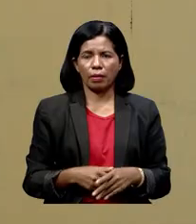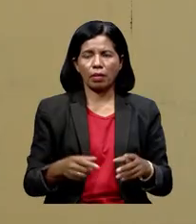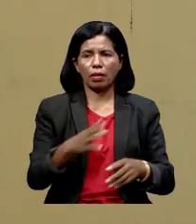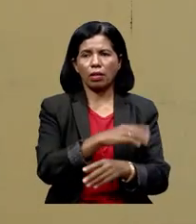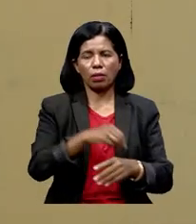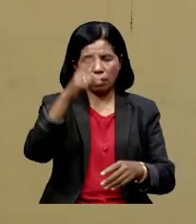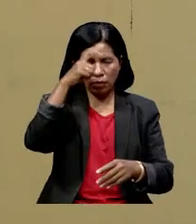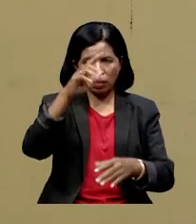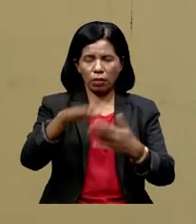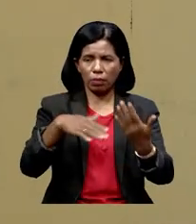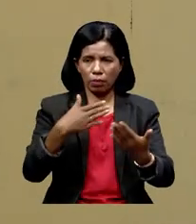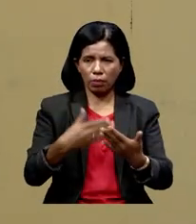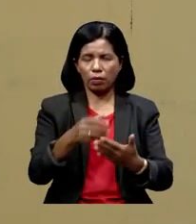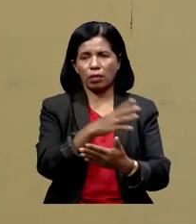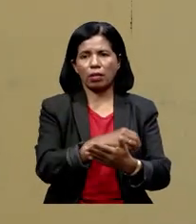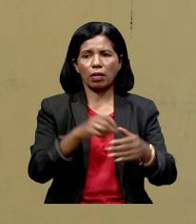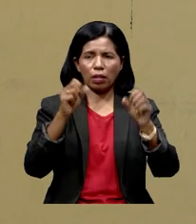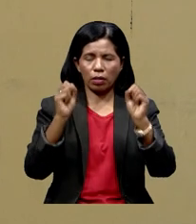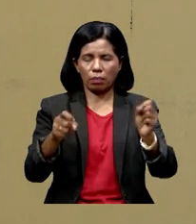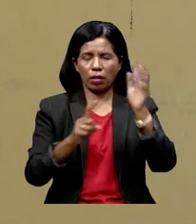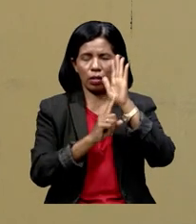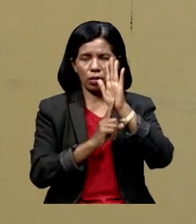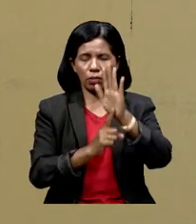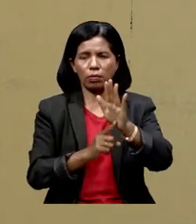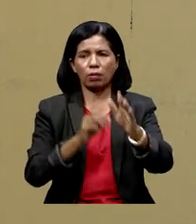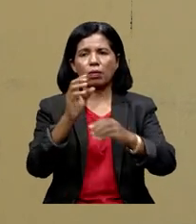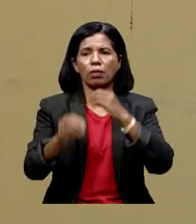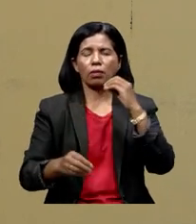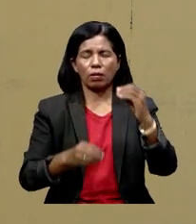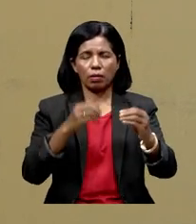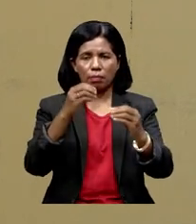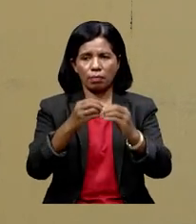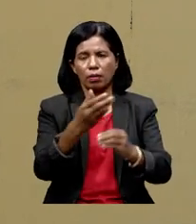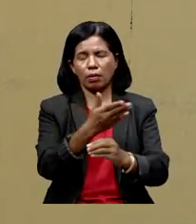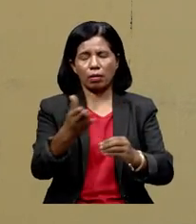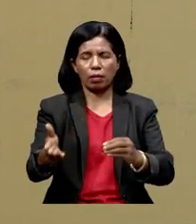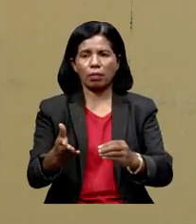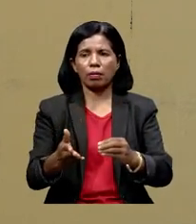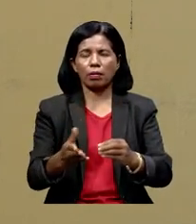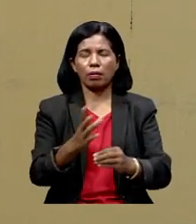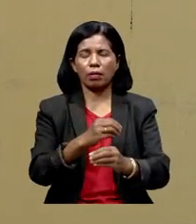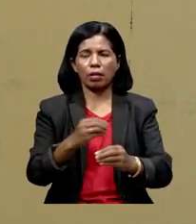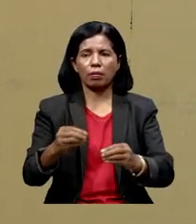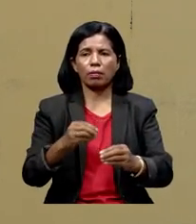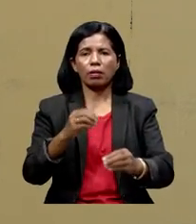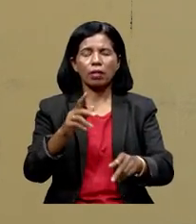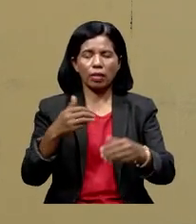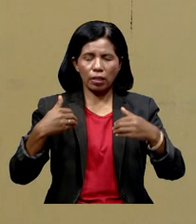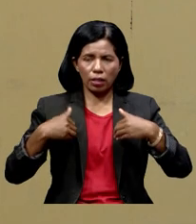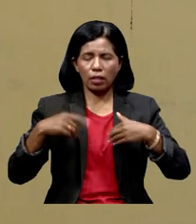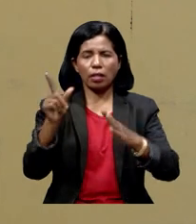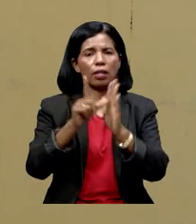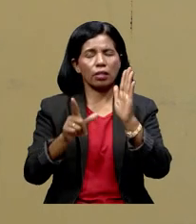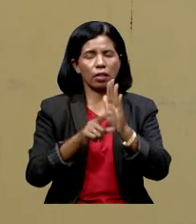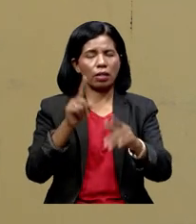inteligência, para a tabela descobre quando a mão do prande, não mostra que a crime se a deve,